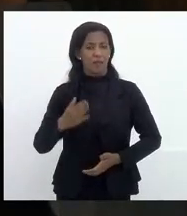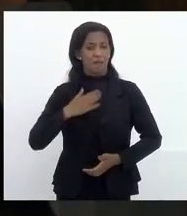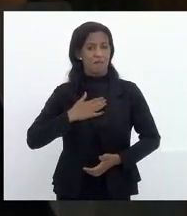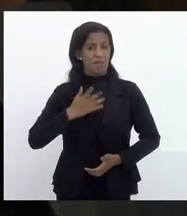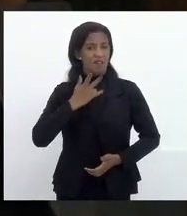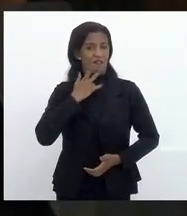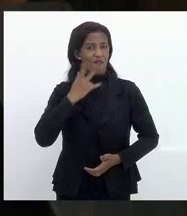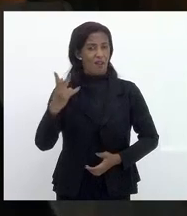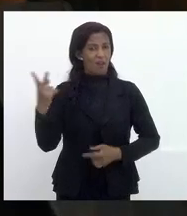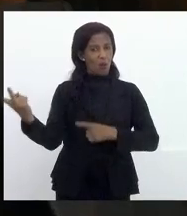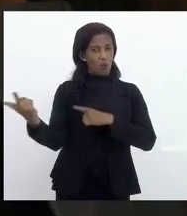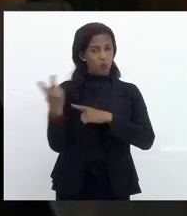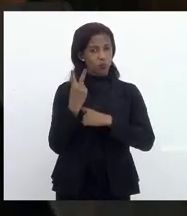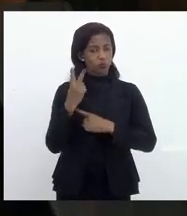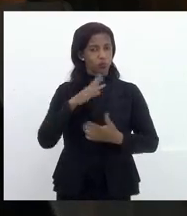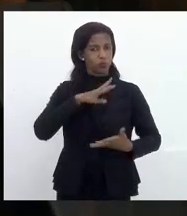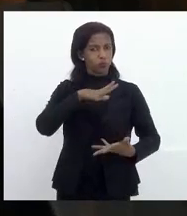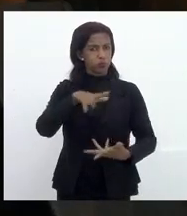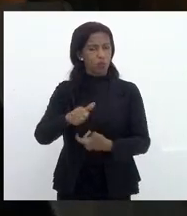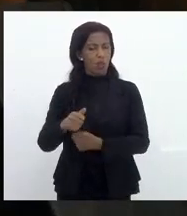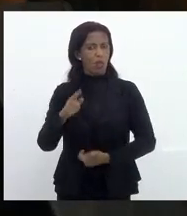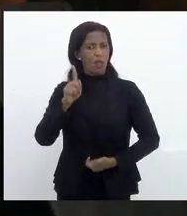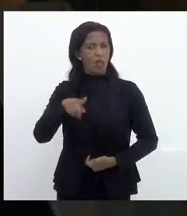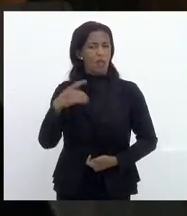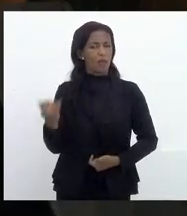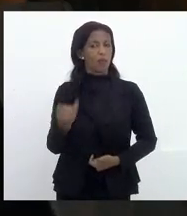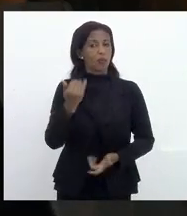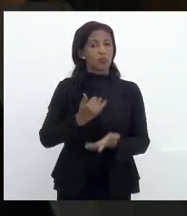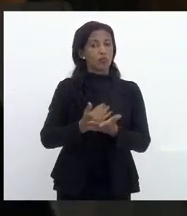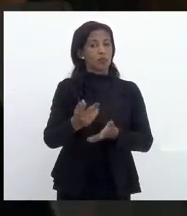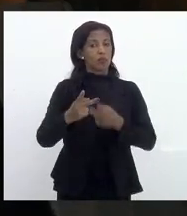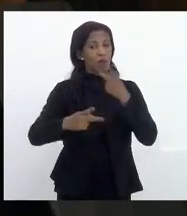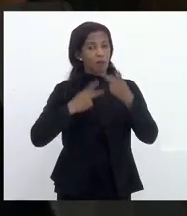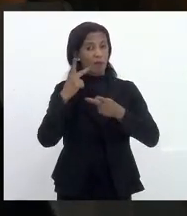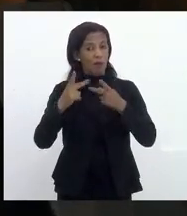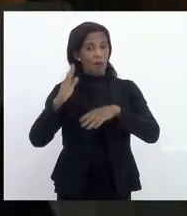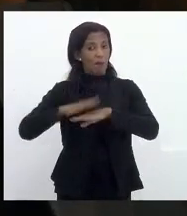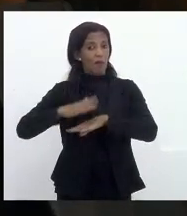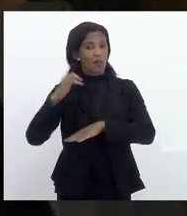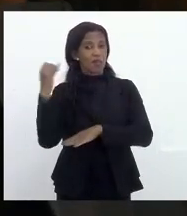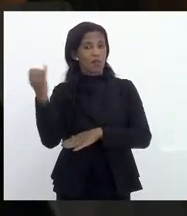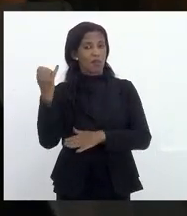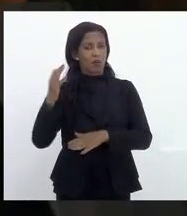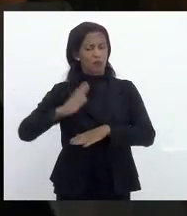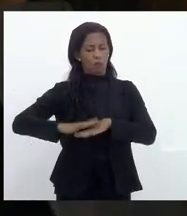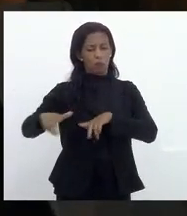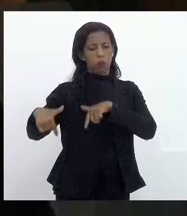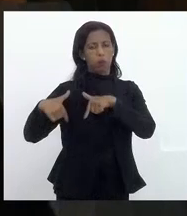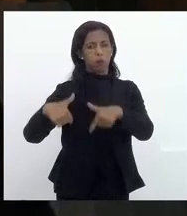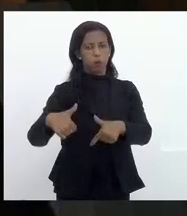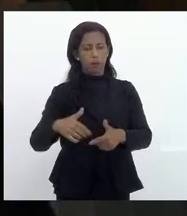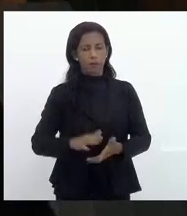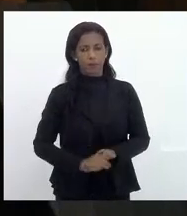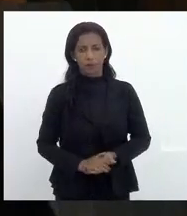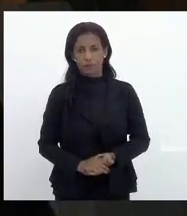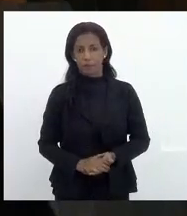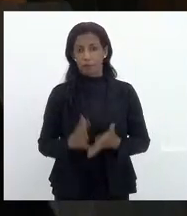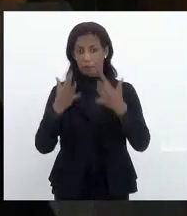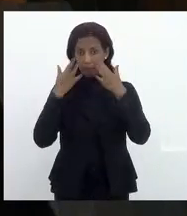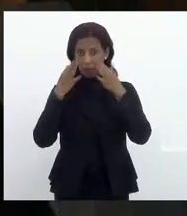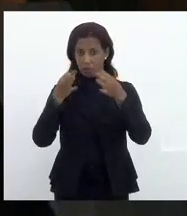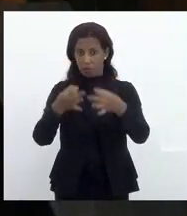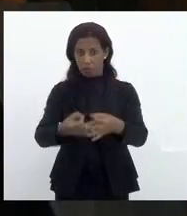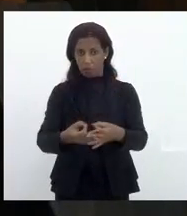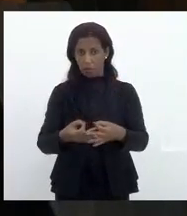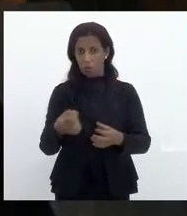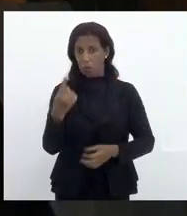minha fala minha defesa sobre o mundo é importante começar pela fala mas é muito mais importante partiram para Nossas ações preste bem atenção